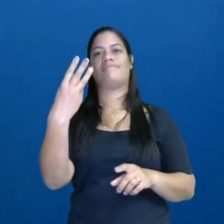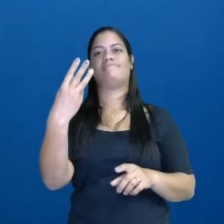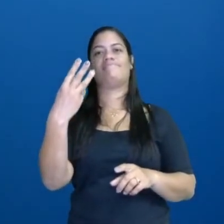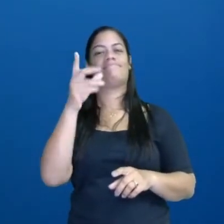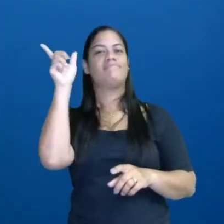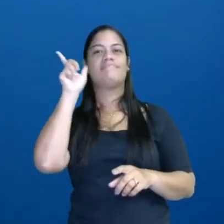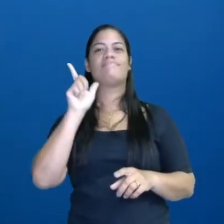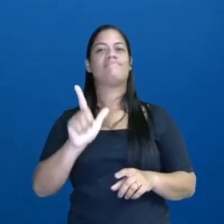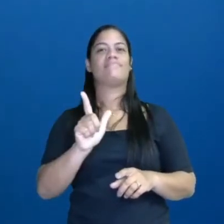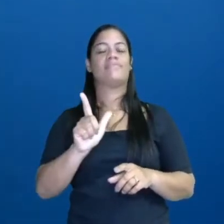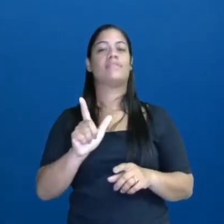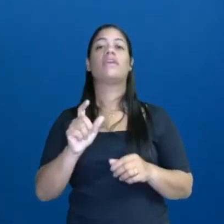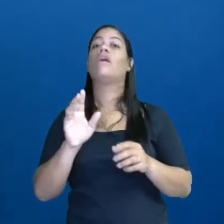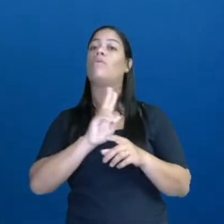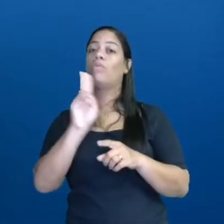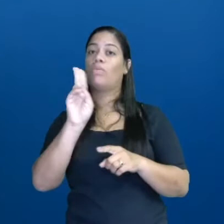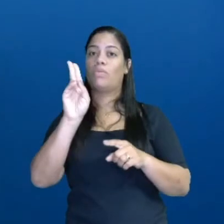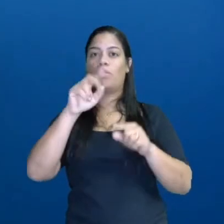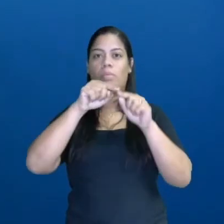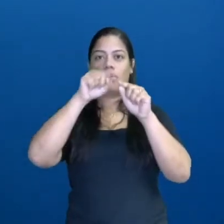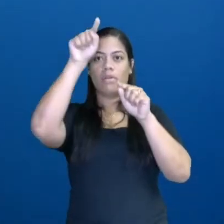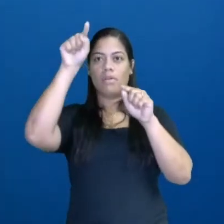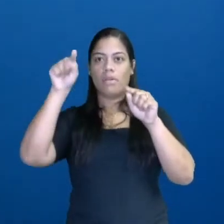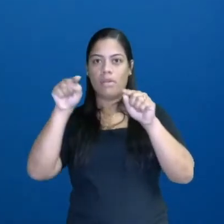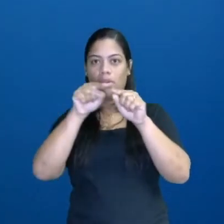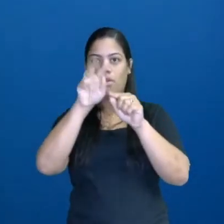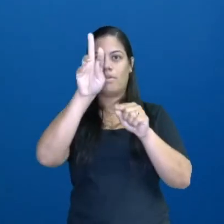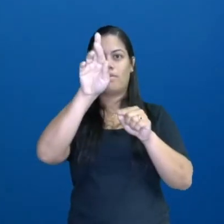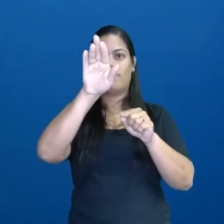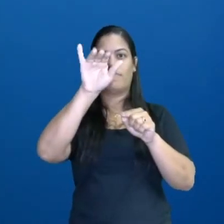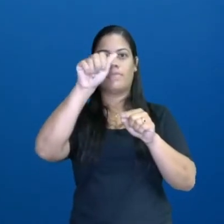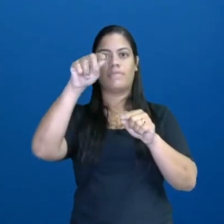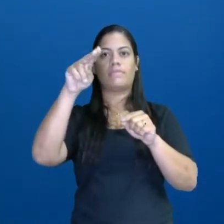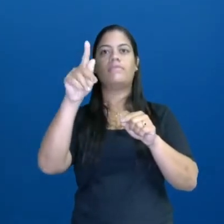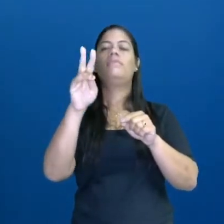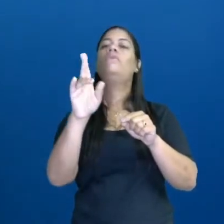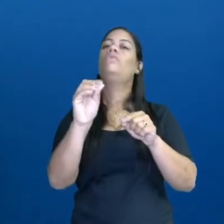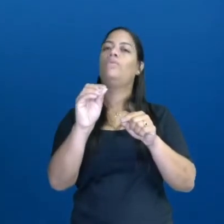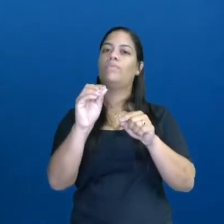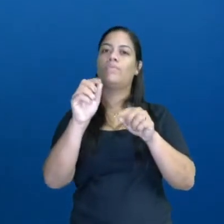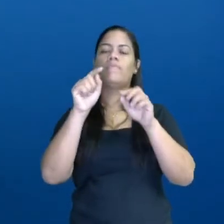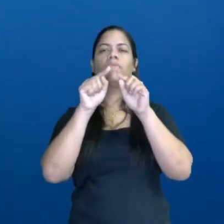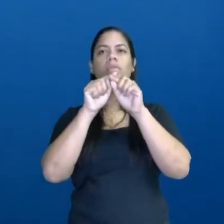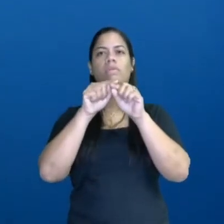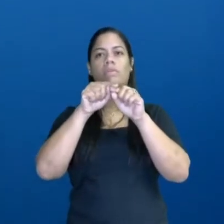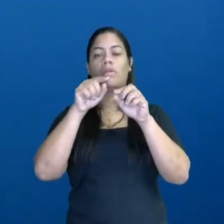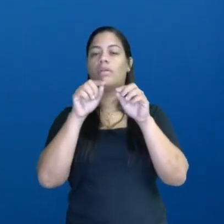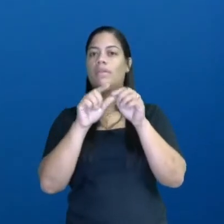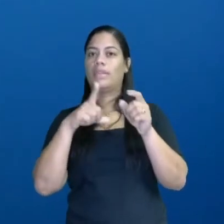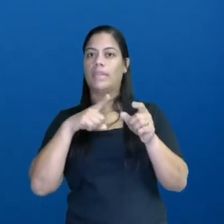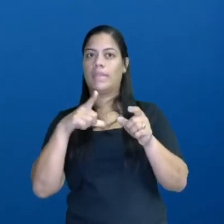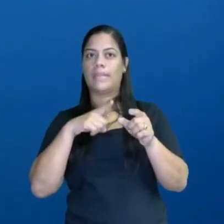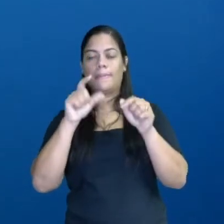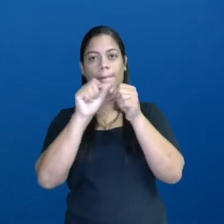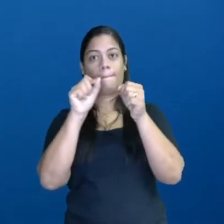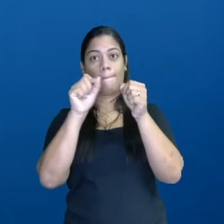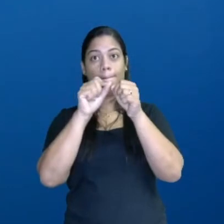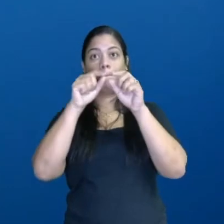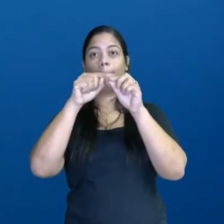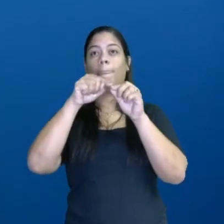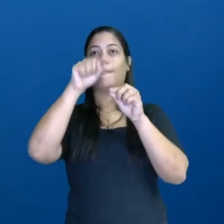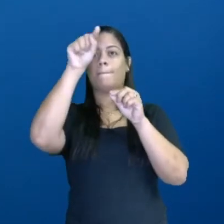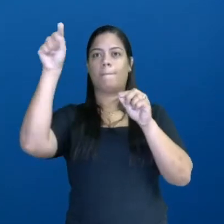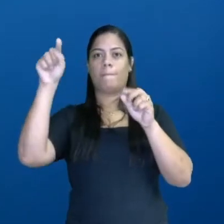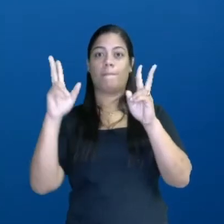nós chamamos de triângulo, né? E nós temos o quadrilátero. O quadrilátero não dá para formar, né? Alguma coisa assim